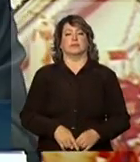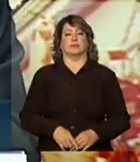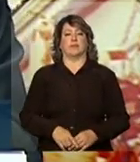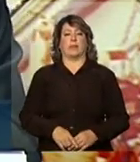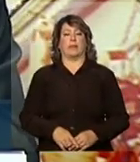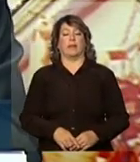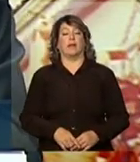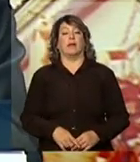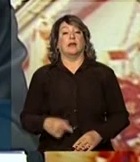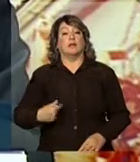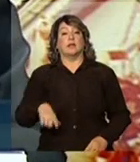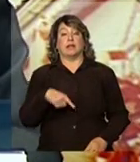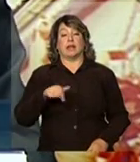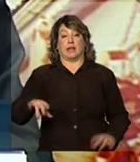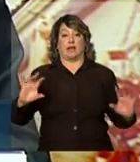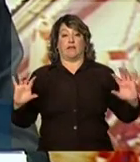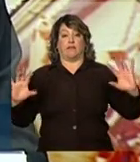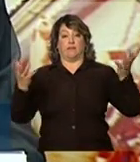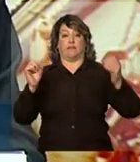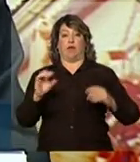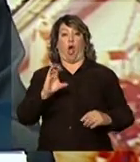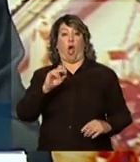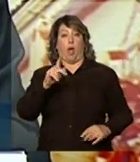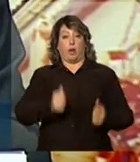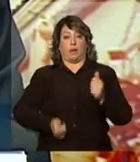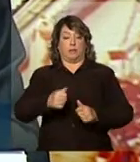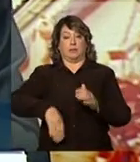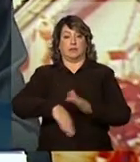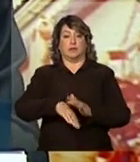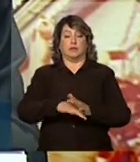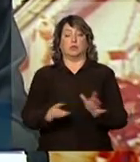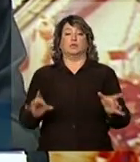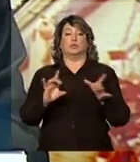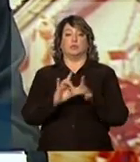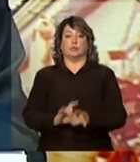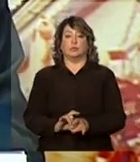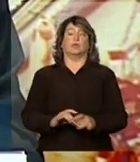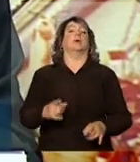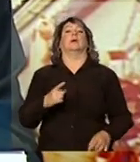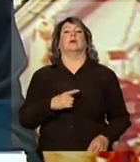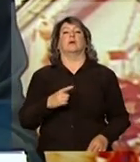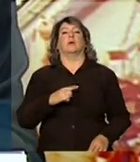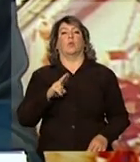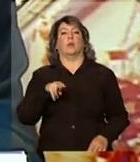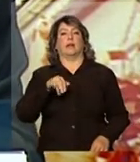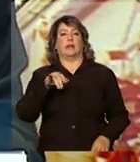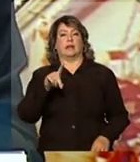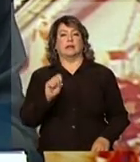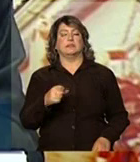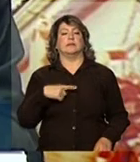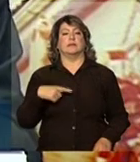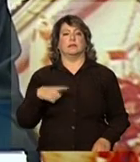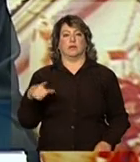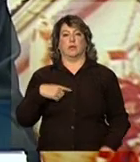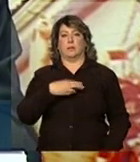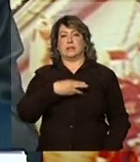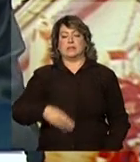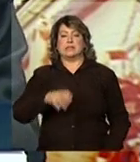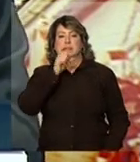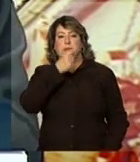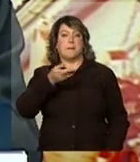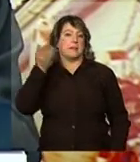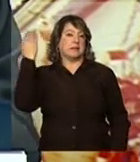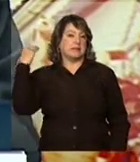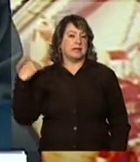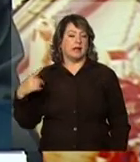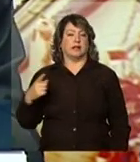Para os grandes eventos, a iniciativa conjunta com a Unaides, o ministro Arthur Chiorro, numa coletiva sábado passado em